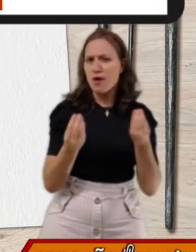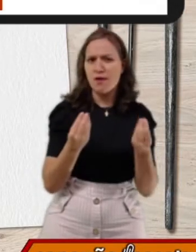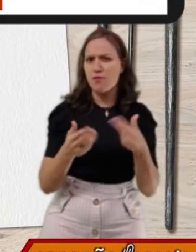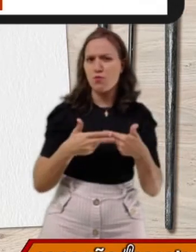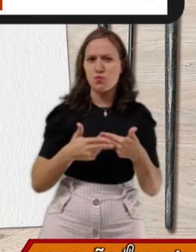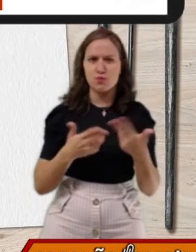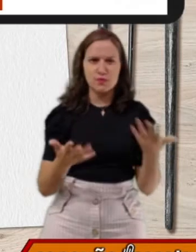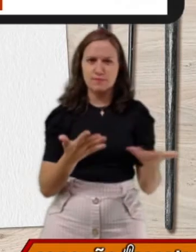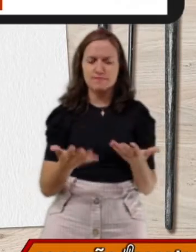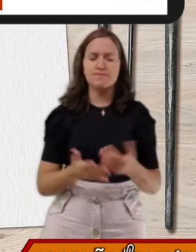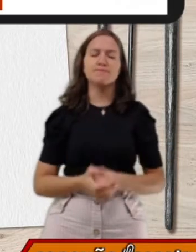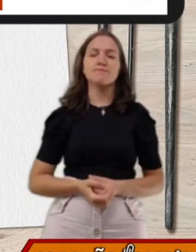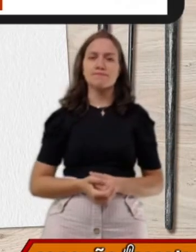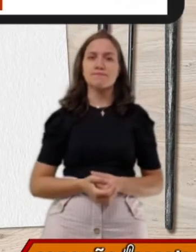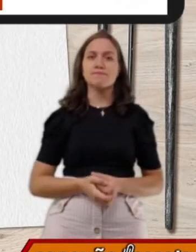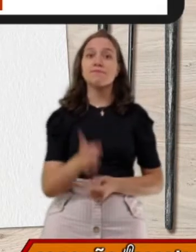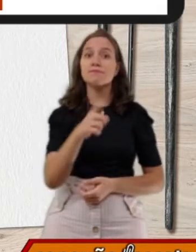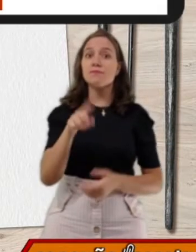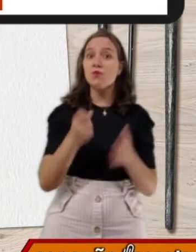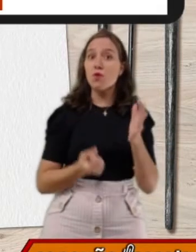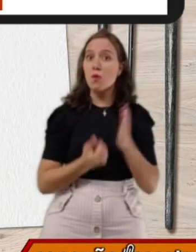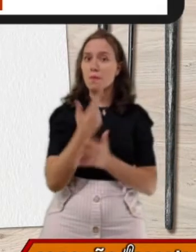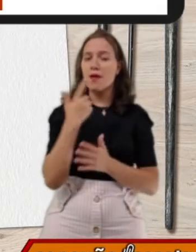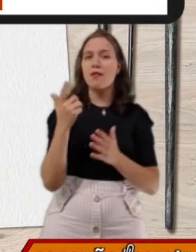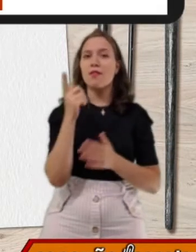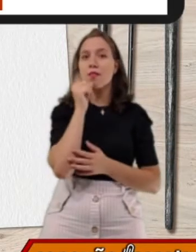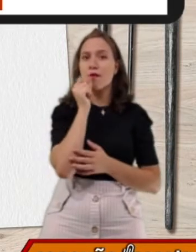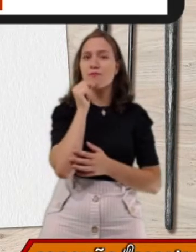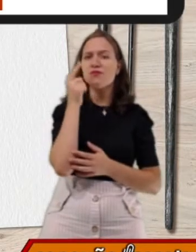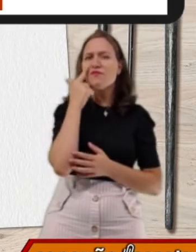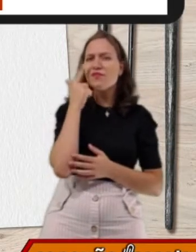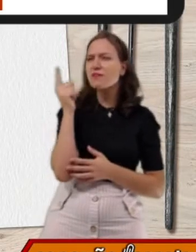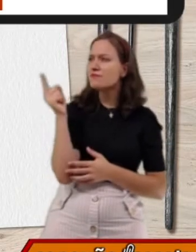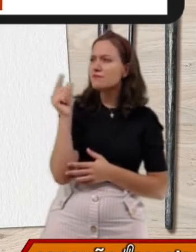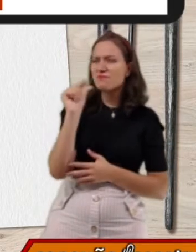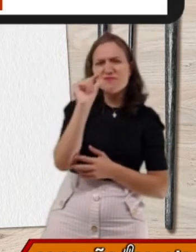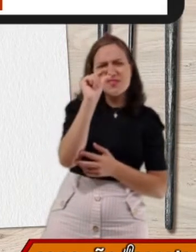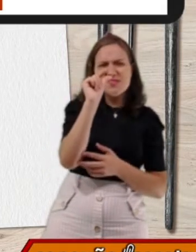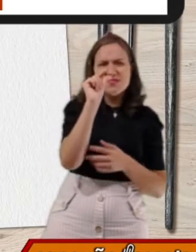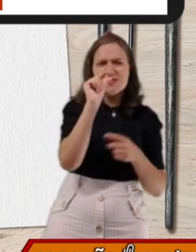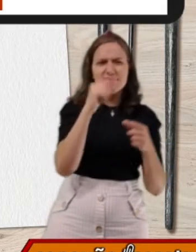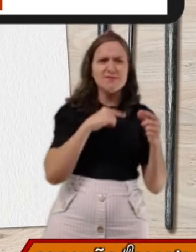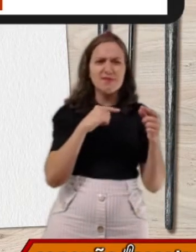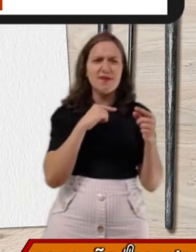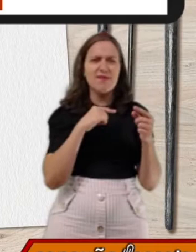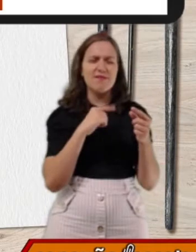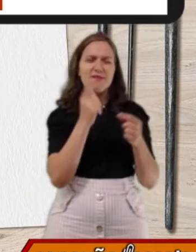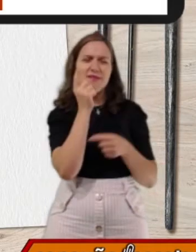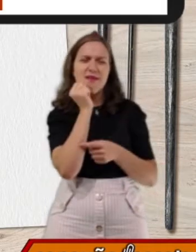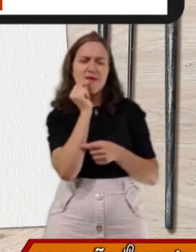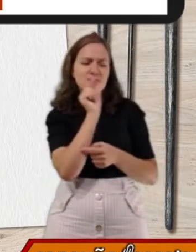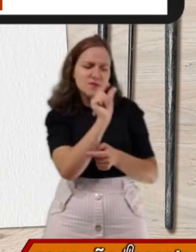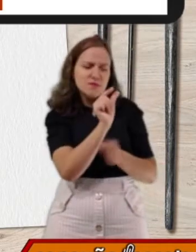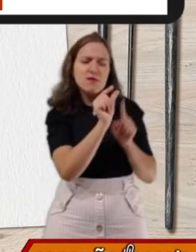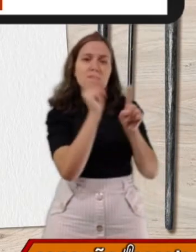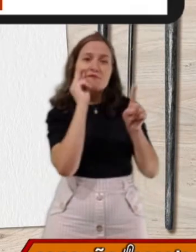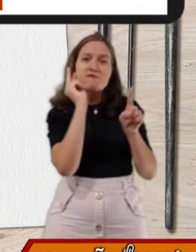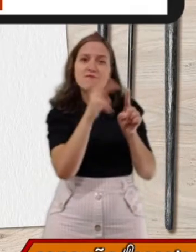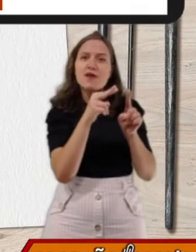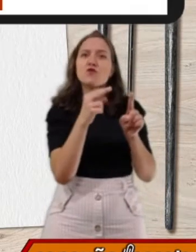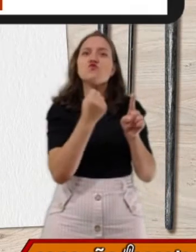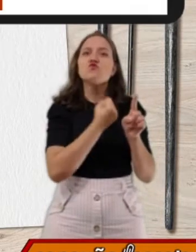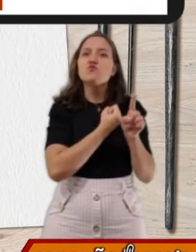onde você for comprar o lápis aqui no cantinho só que dá para ver mas enfim no cantinho de todo lápis tem um